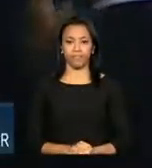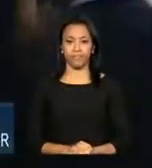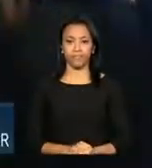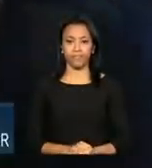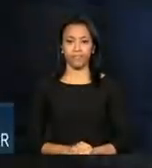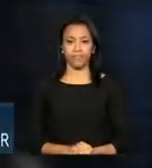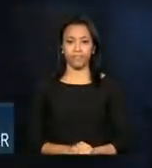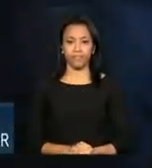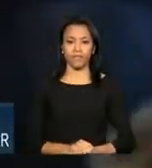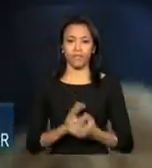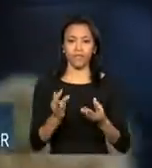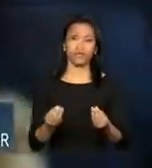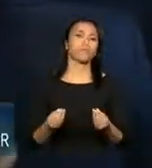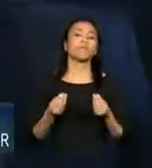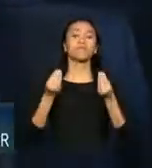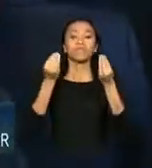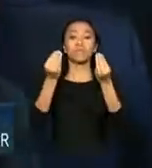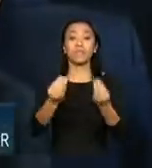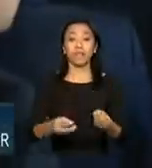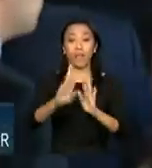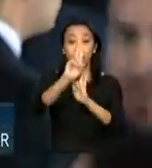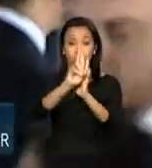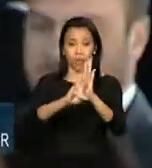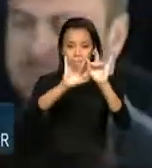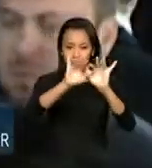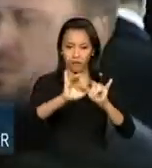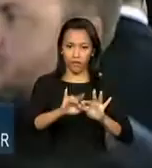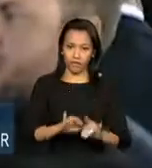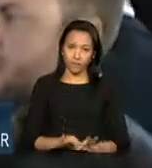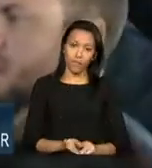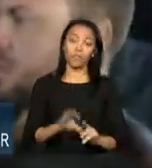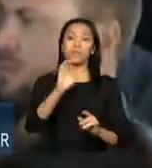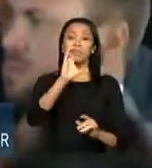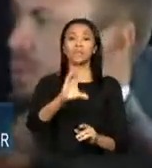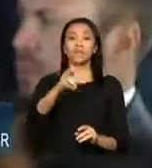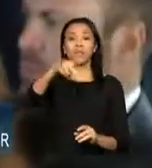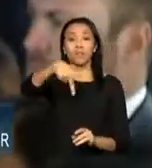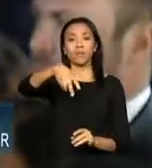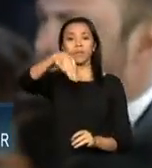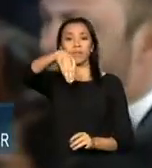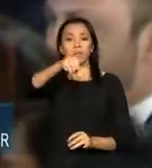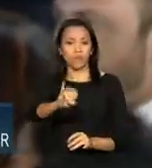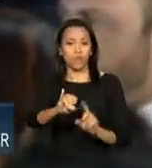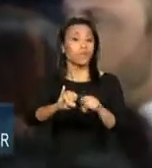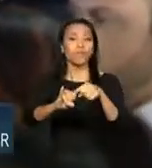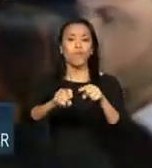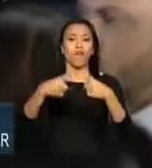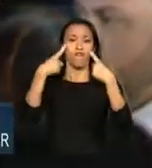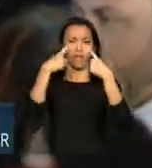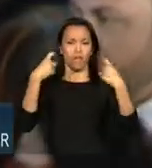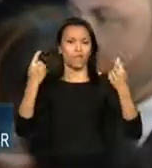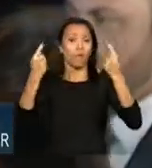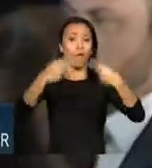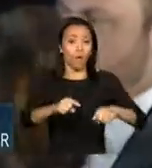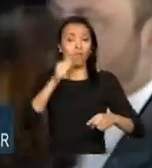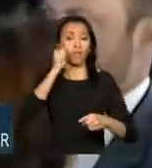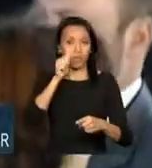de entrega do relatório final da CPMI da violência contra a mulher. A presidenta Dilma